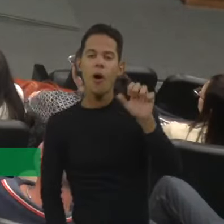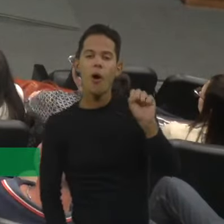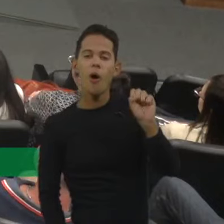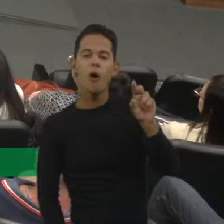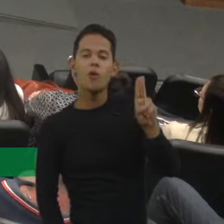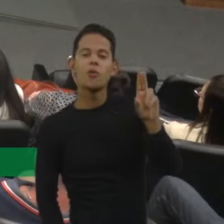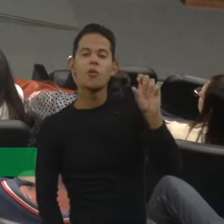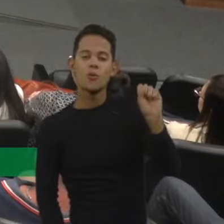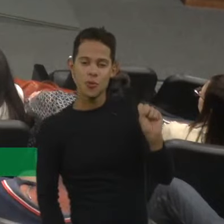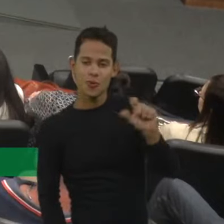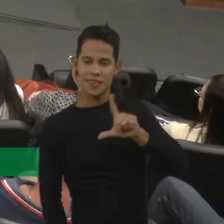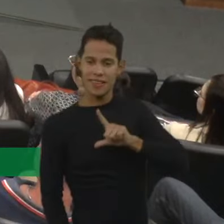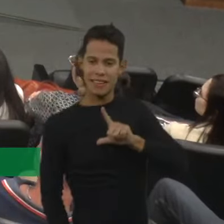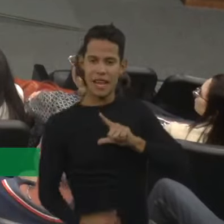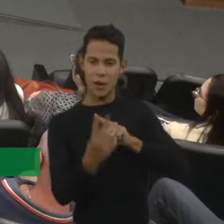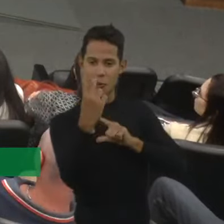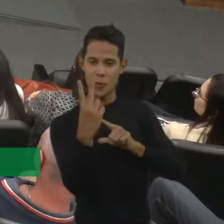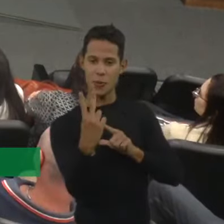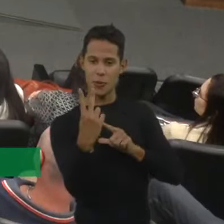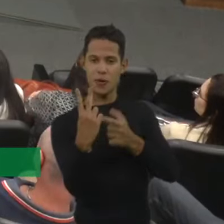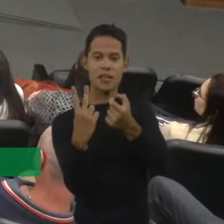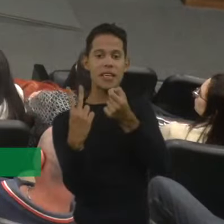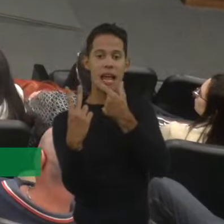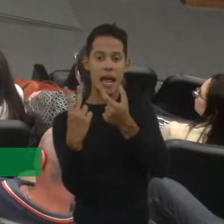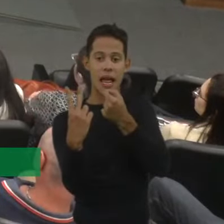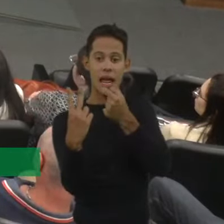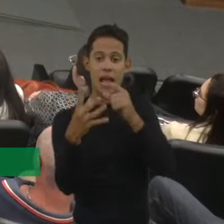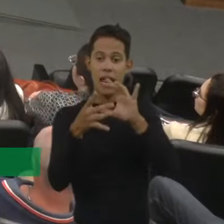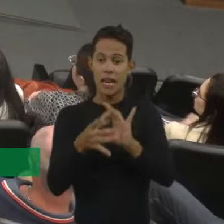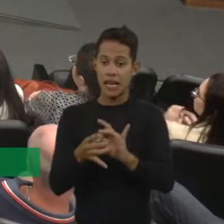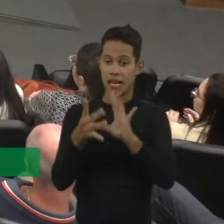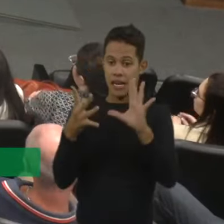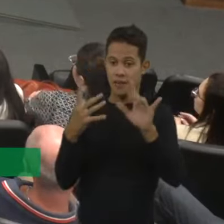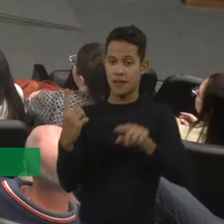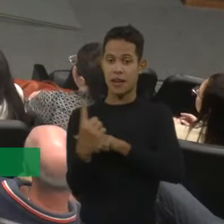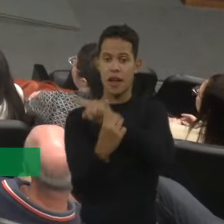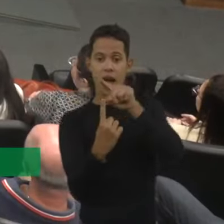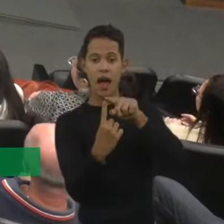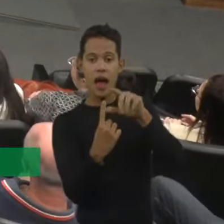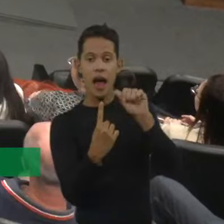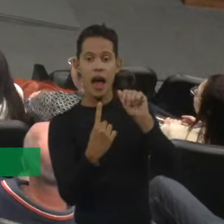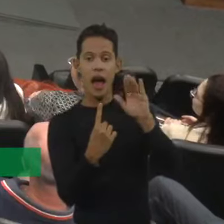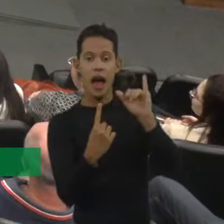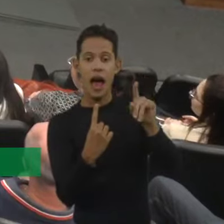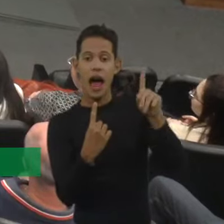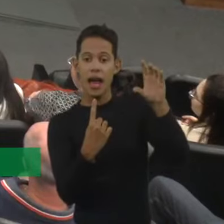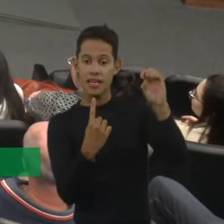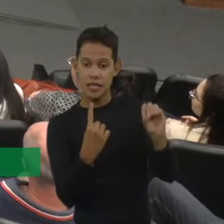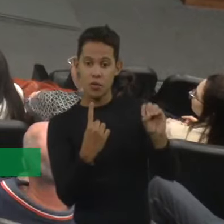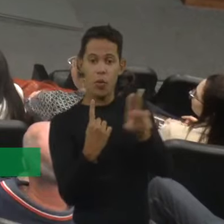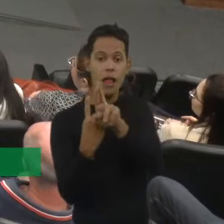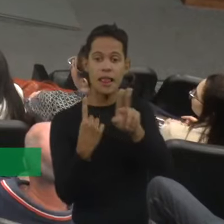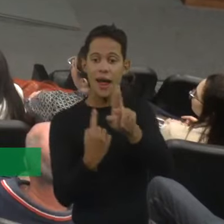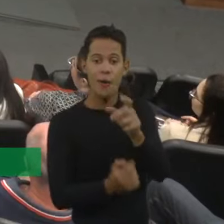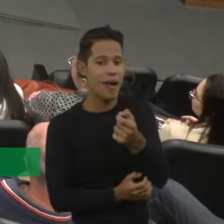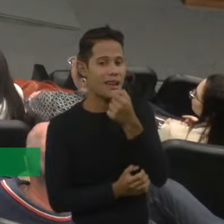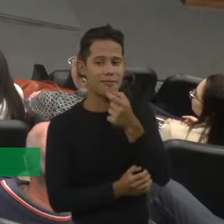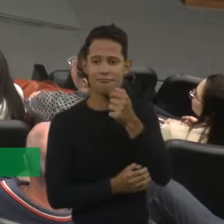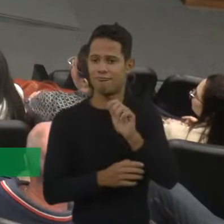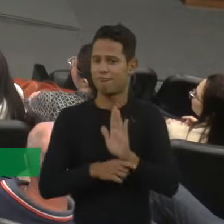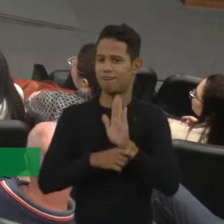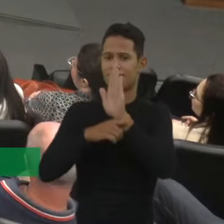aqui que estão disponíveis. Esse ácido tranexâmico, ele não é um medicamento muito eficaz. Então,